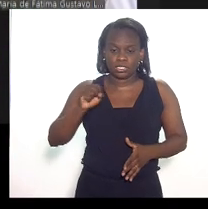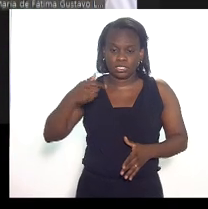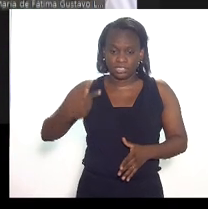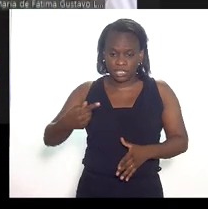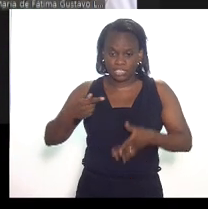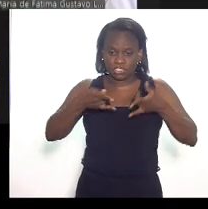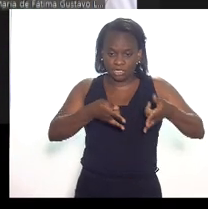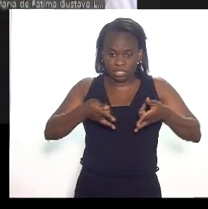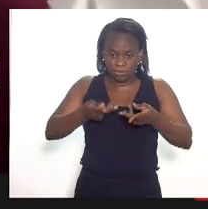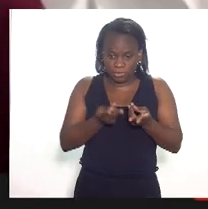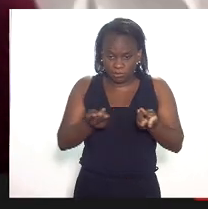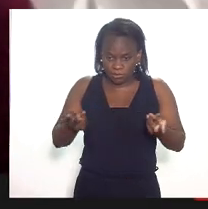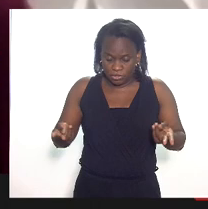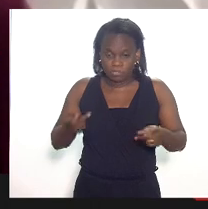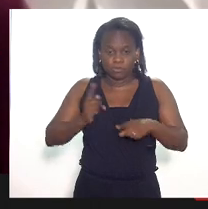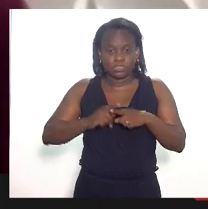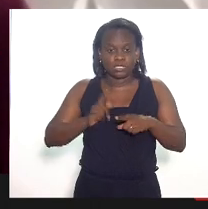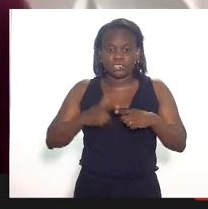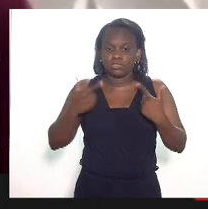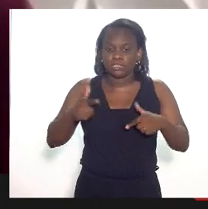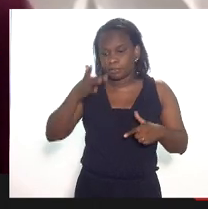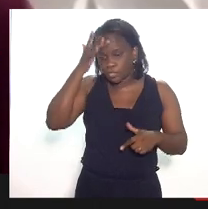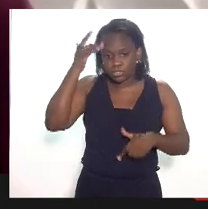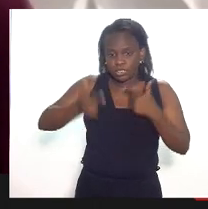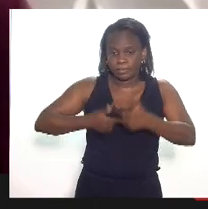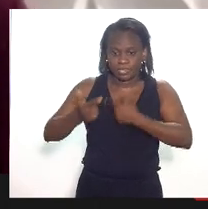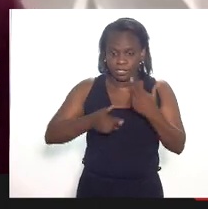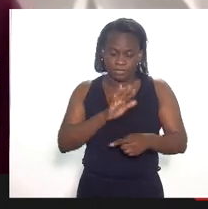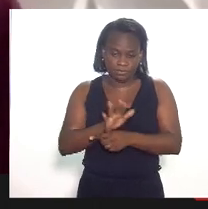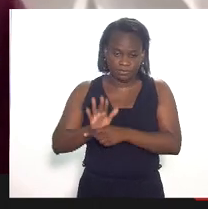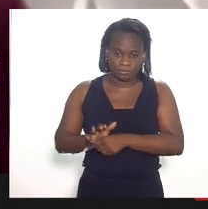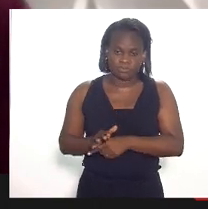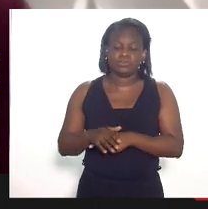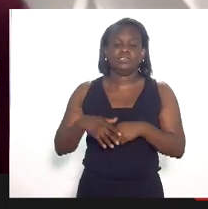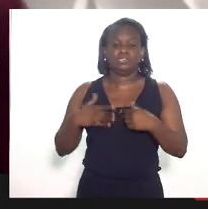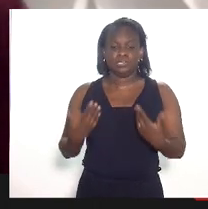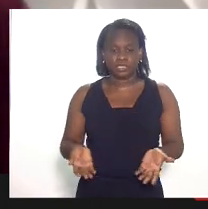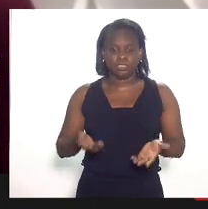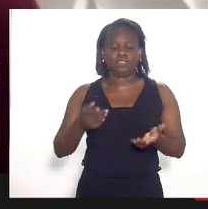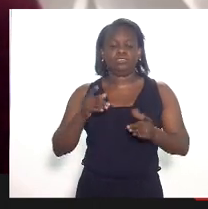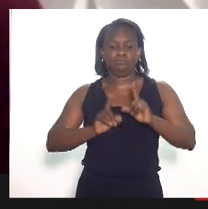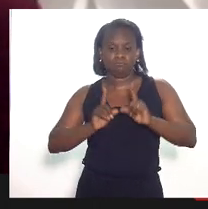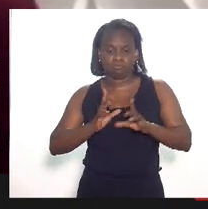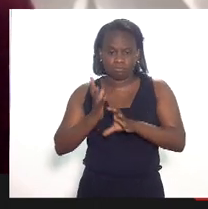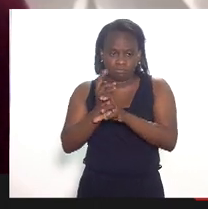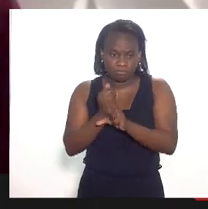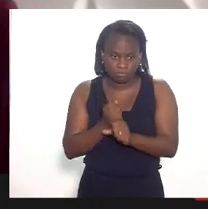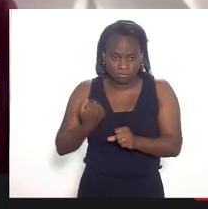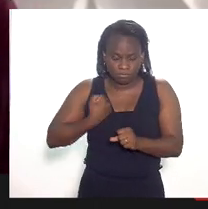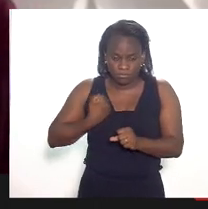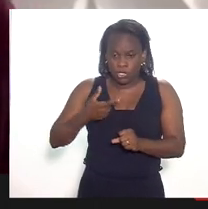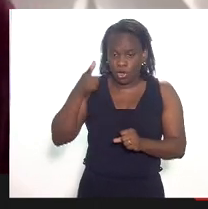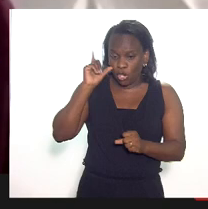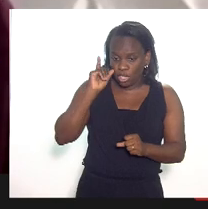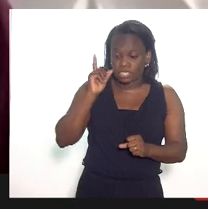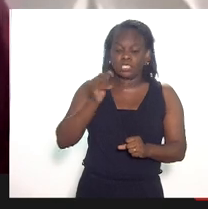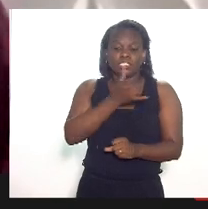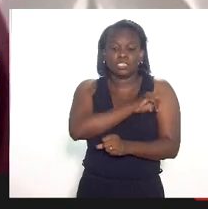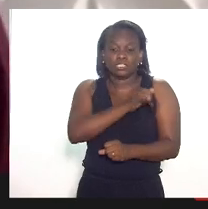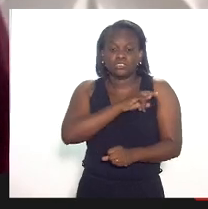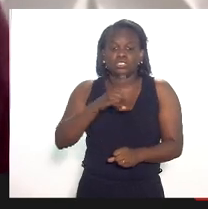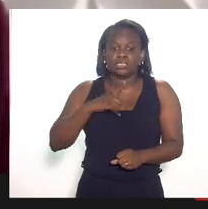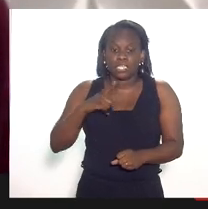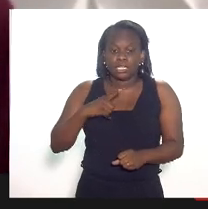387 leitos por falta de recursos humanos. Segundo os dados colhidos ontem, o Rio de Janeiro conta